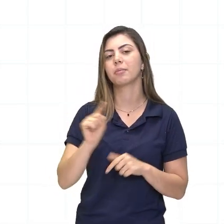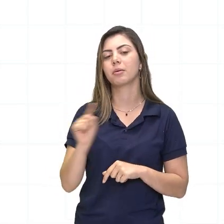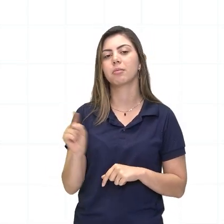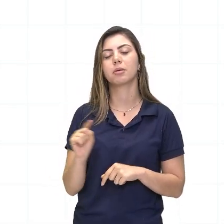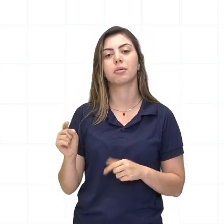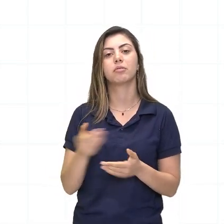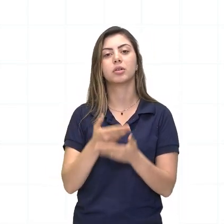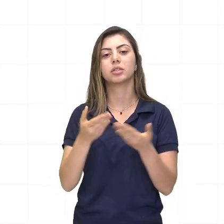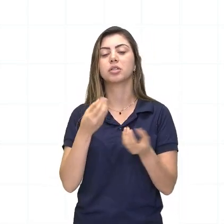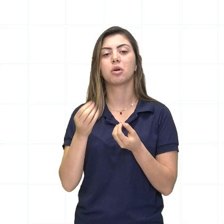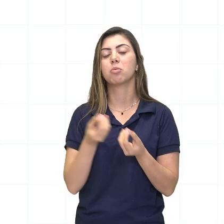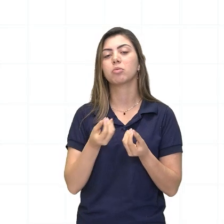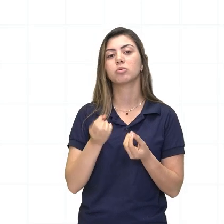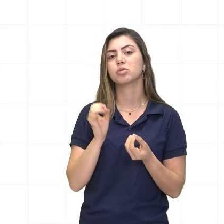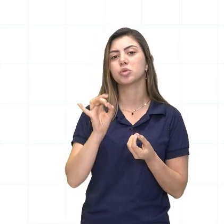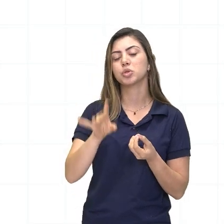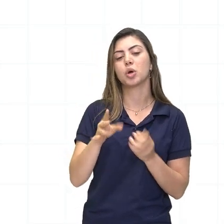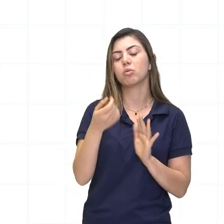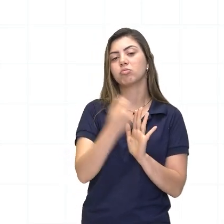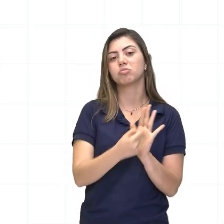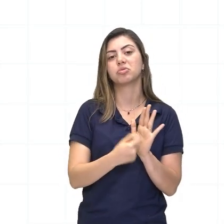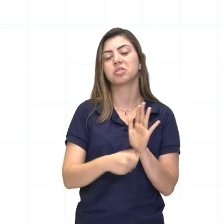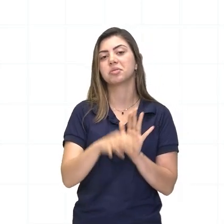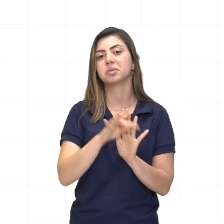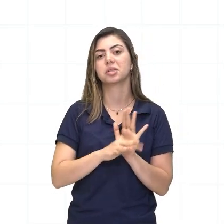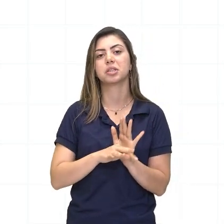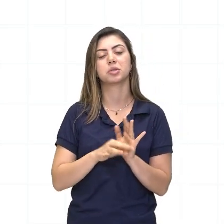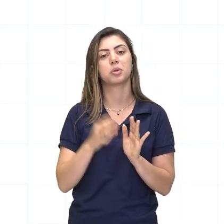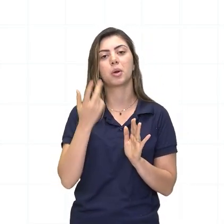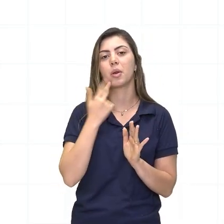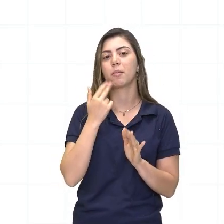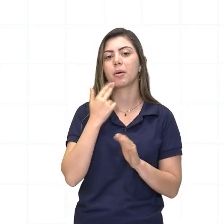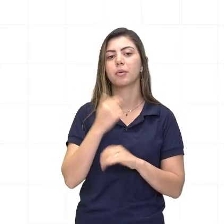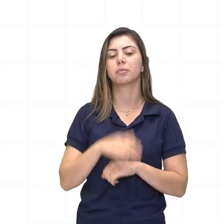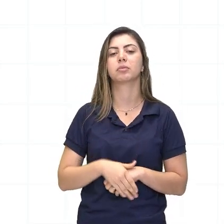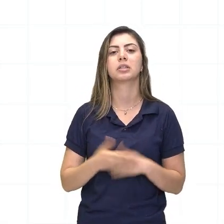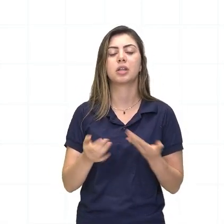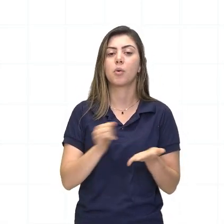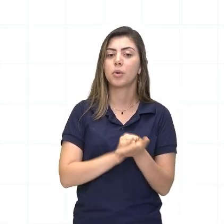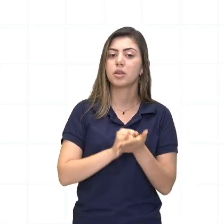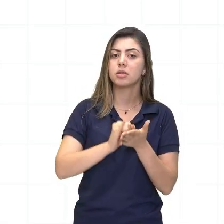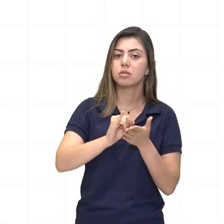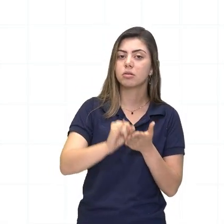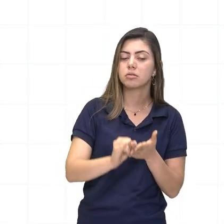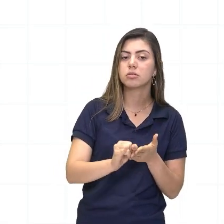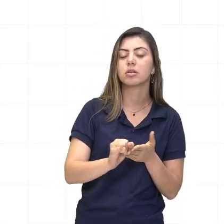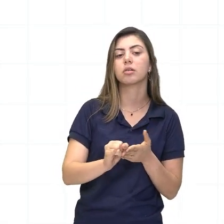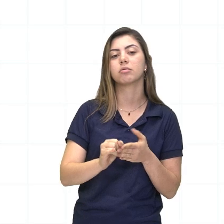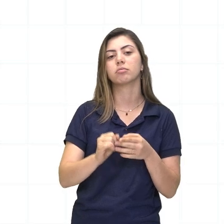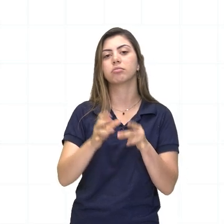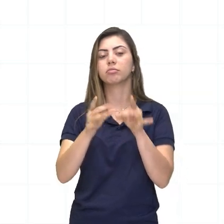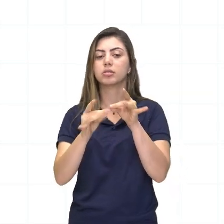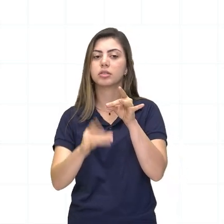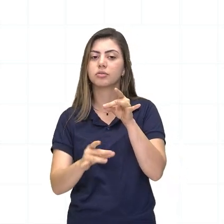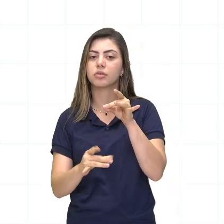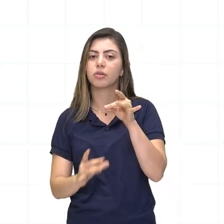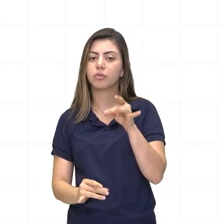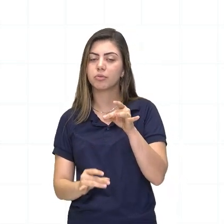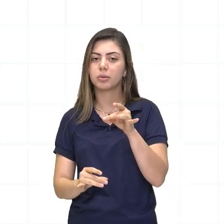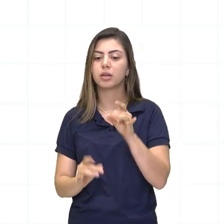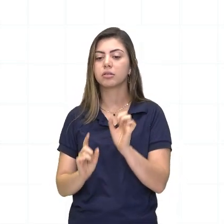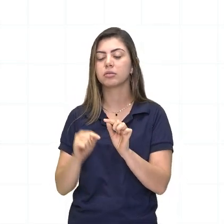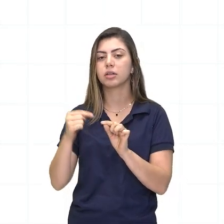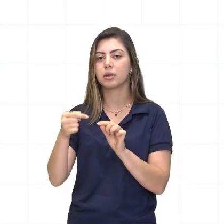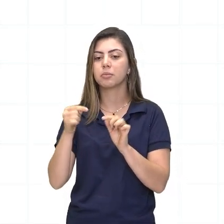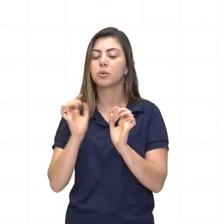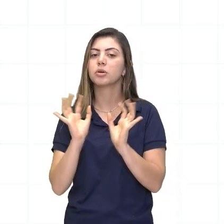vai apenas escrever o seu texto aqui, né? Então, vai colocar a introdução, depois colocar o desenvolvimento e, por fim, a conclusão,